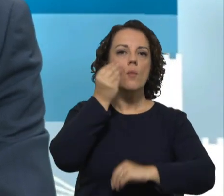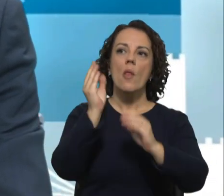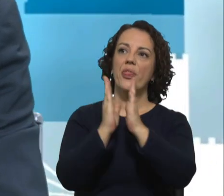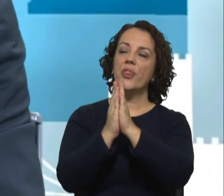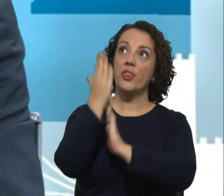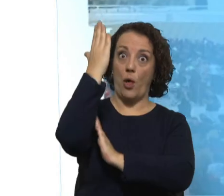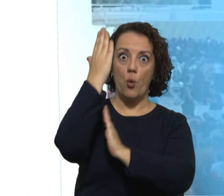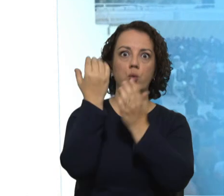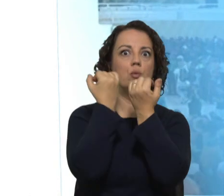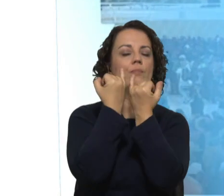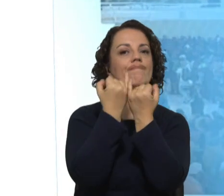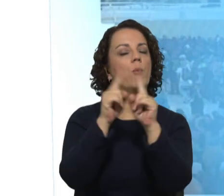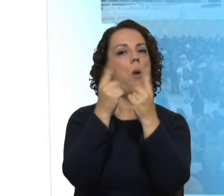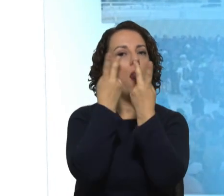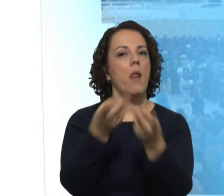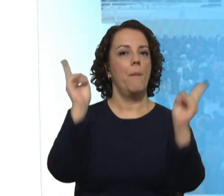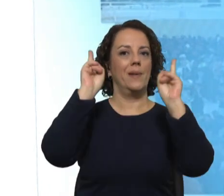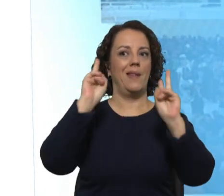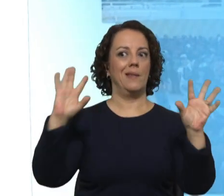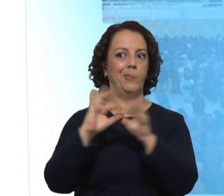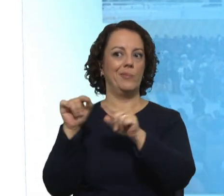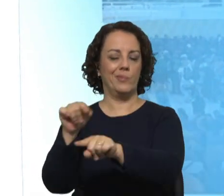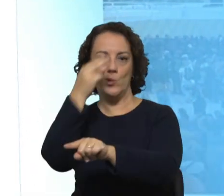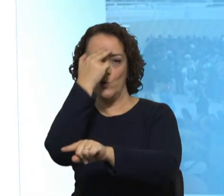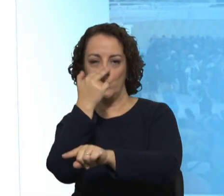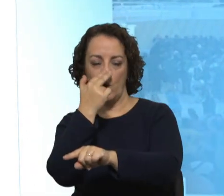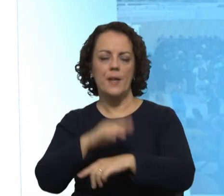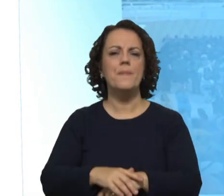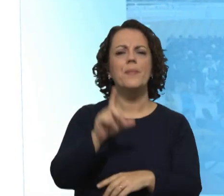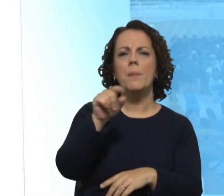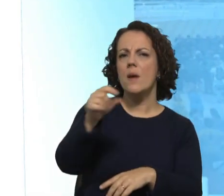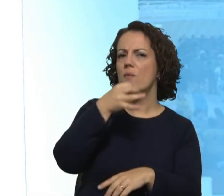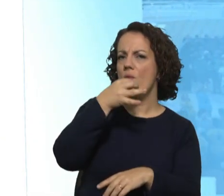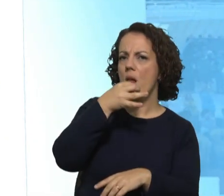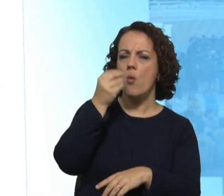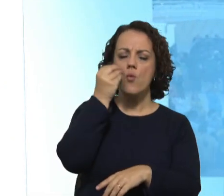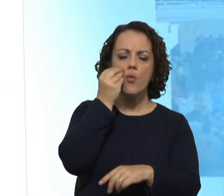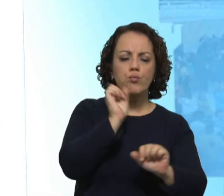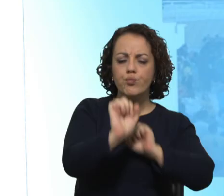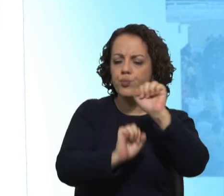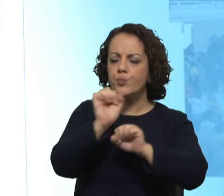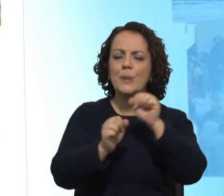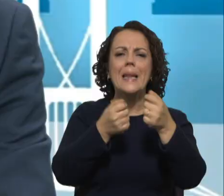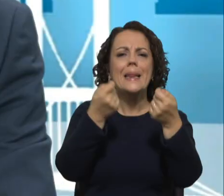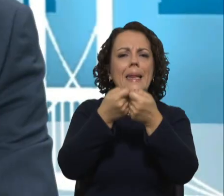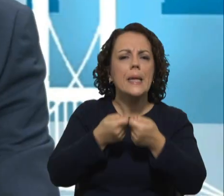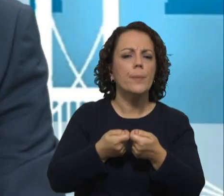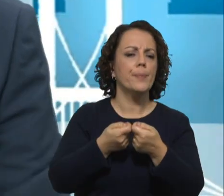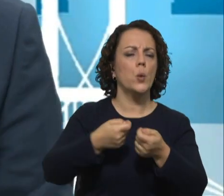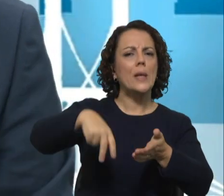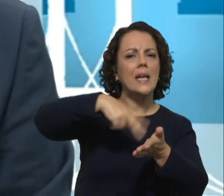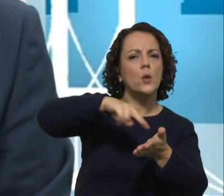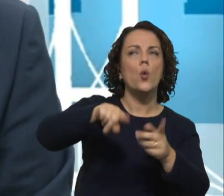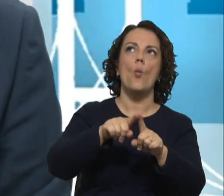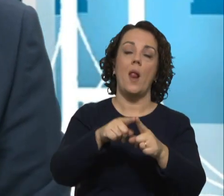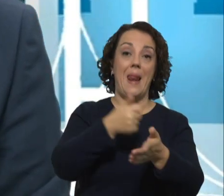depois saber, falou dos estilos literários, nomeadamente, e desde logo ter consciência de que a Bíblia não é um livro,